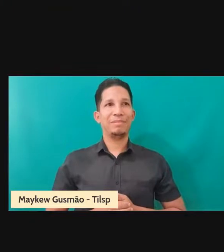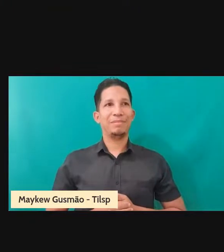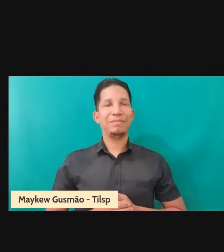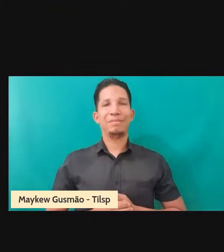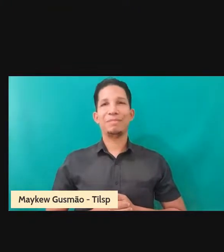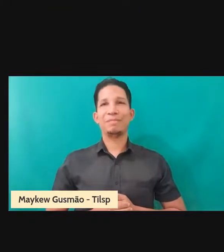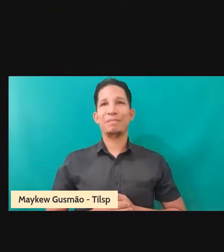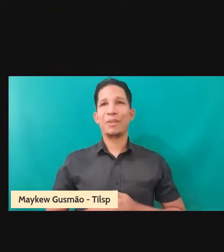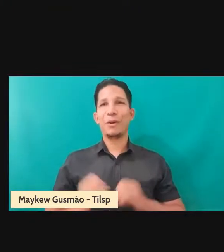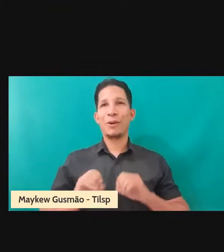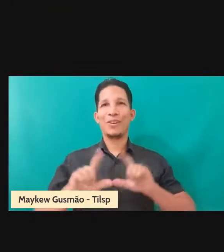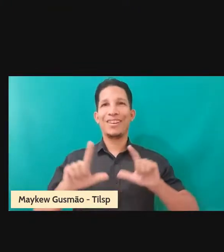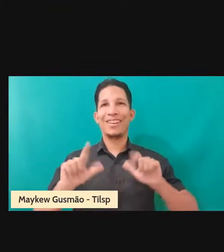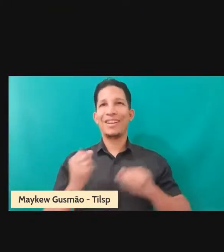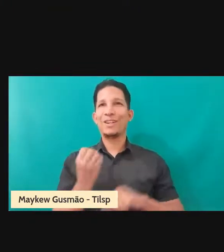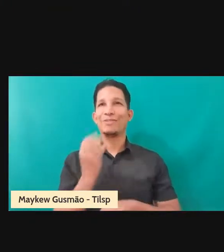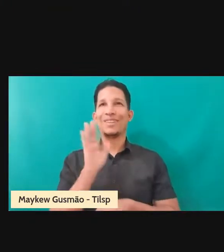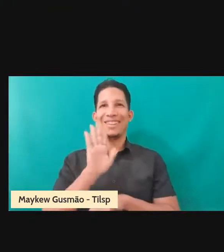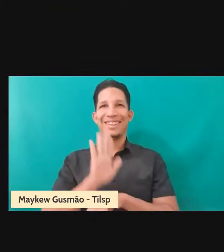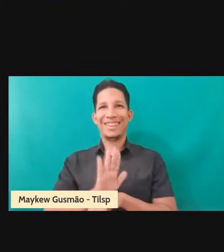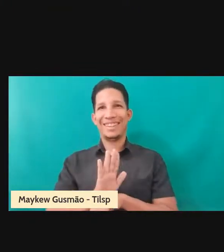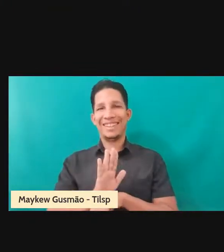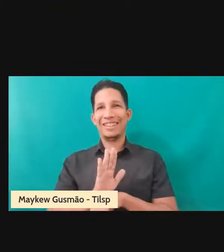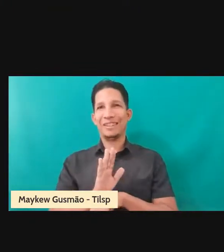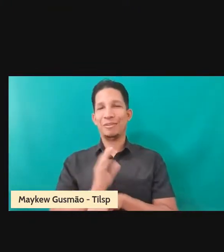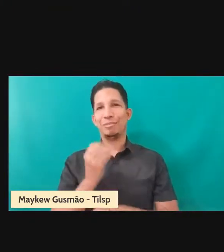Olá, boa tarde.